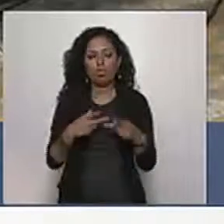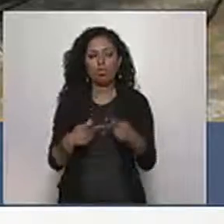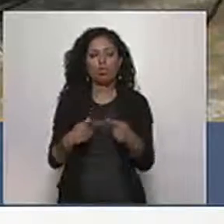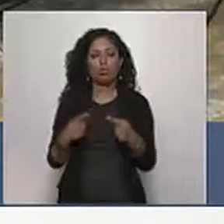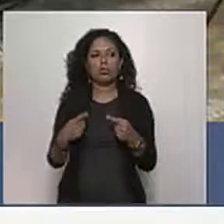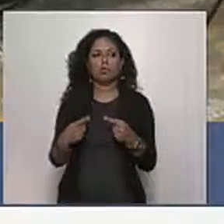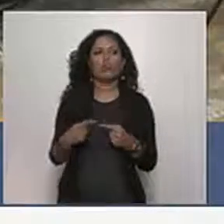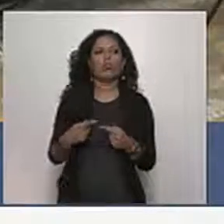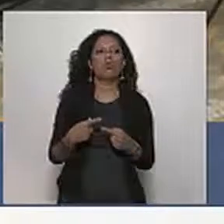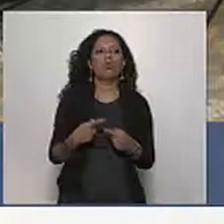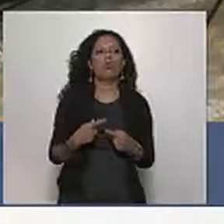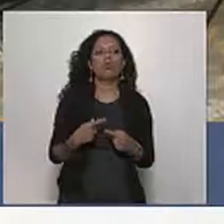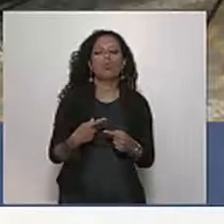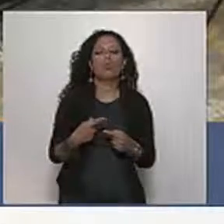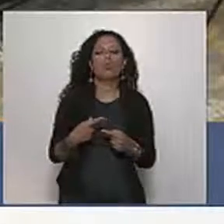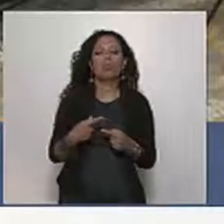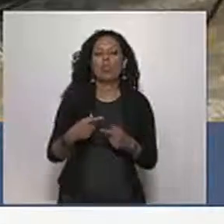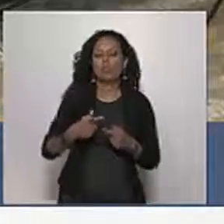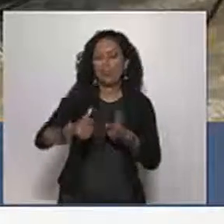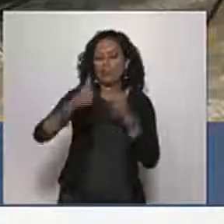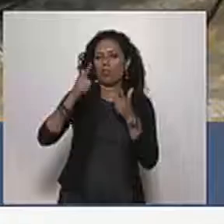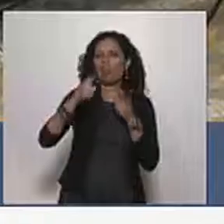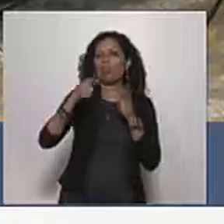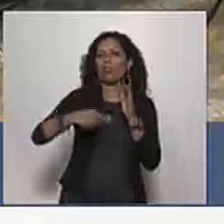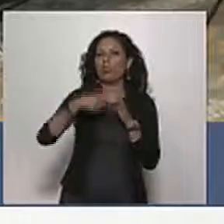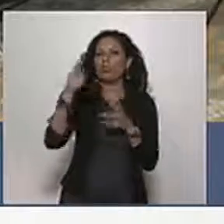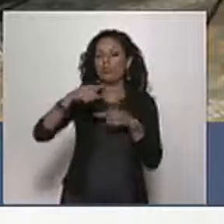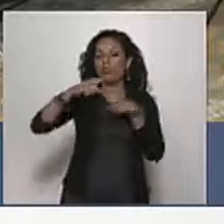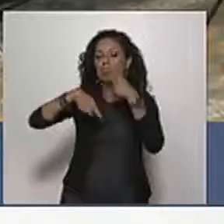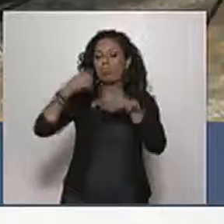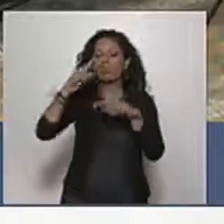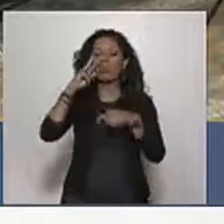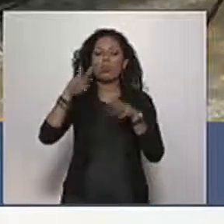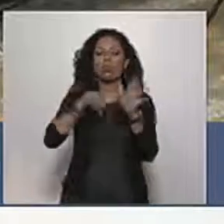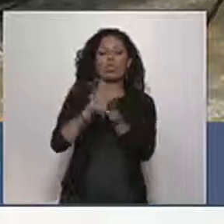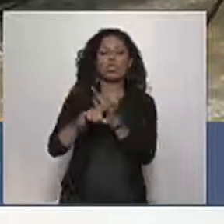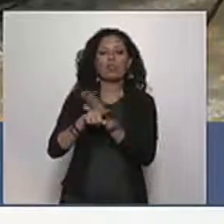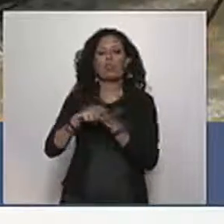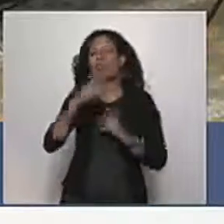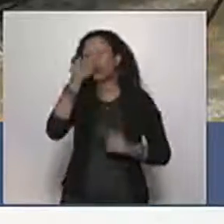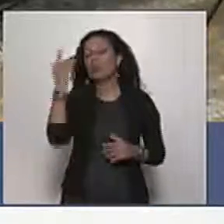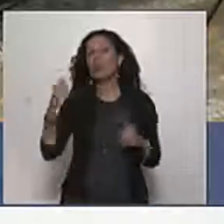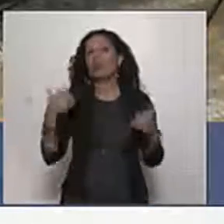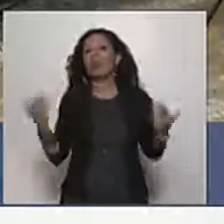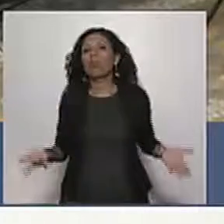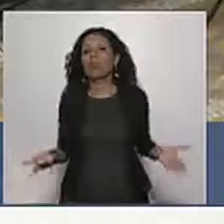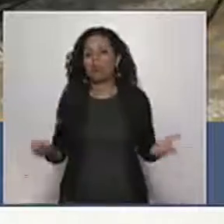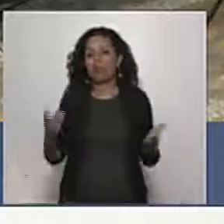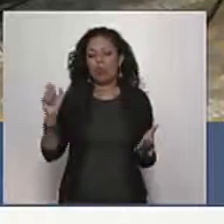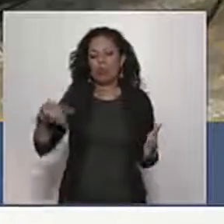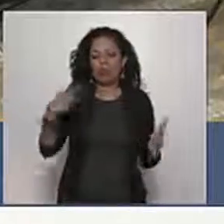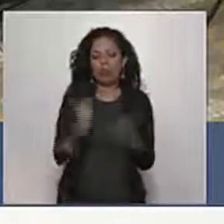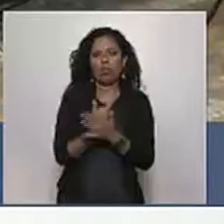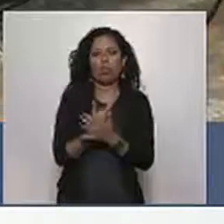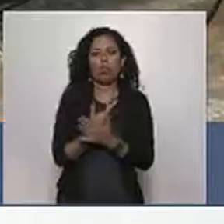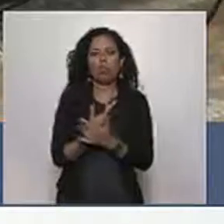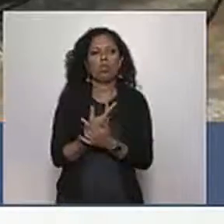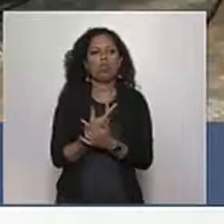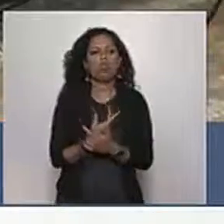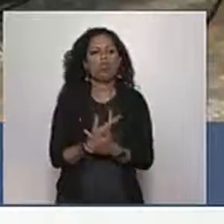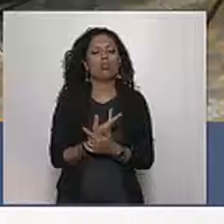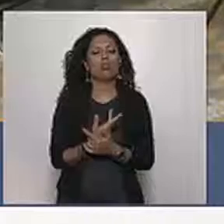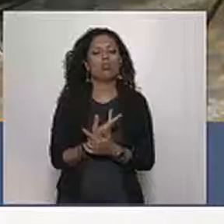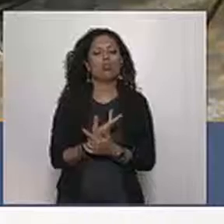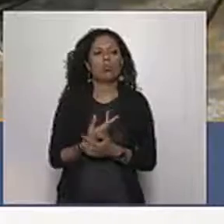e avisa e pergunta depois, né? Isso é legitimação da barbárie, isso é legitimação da